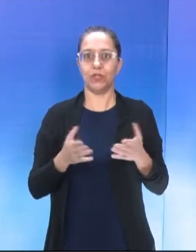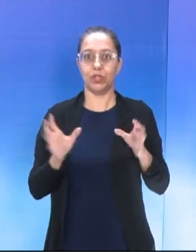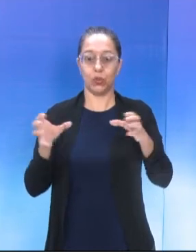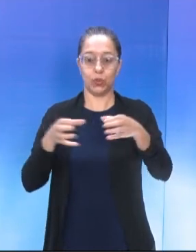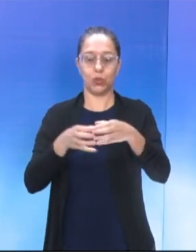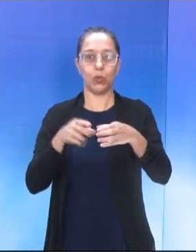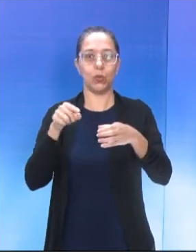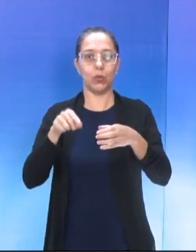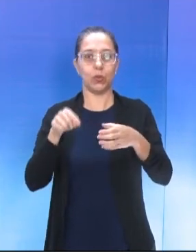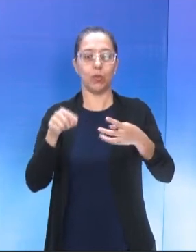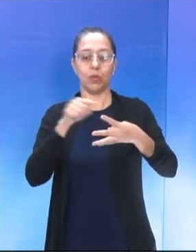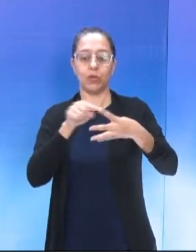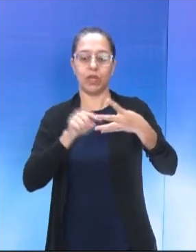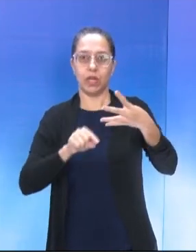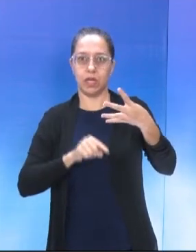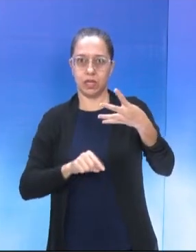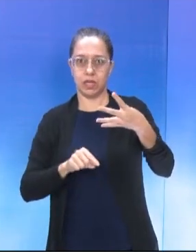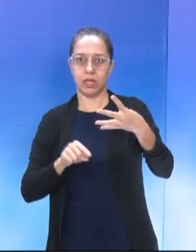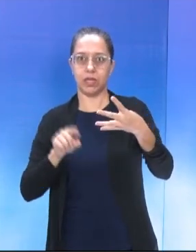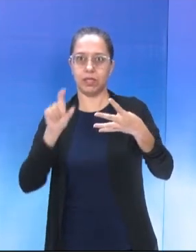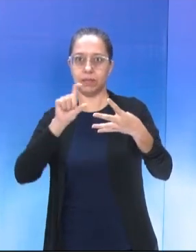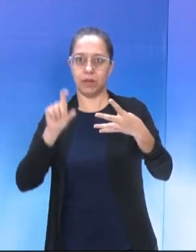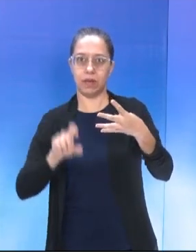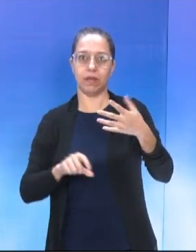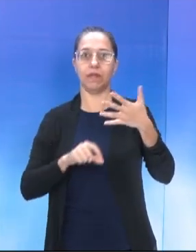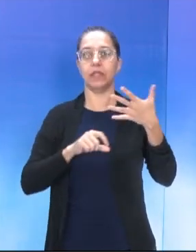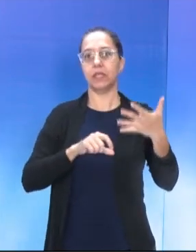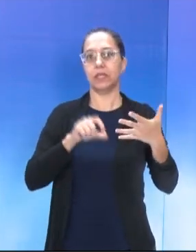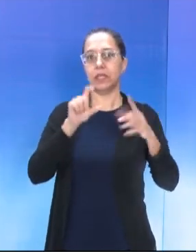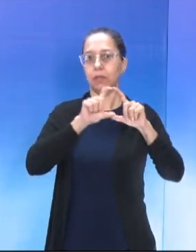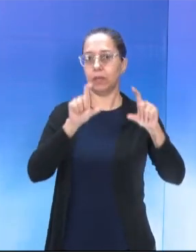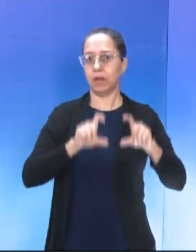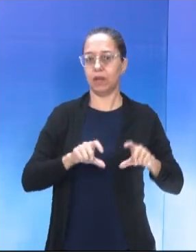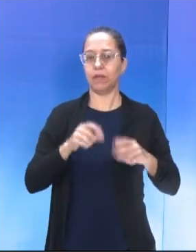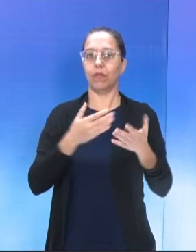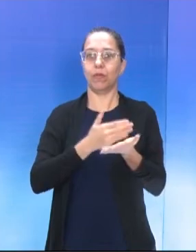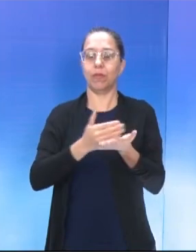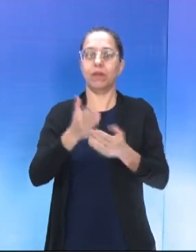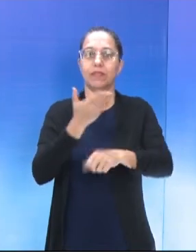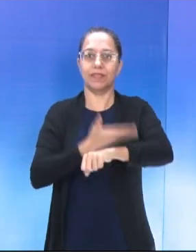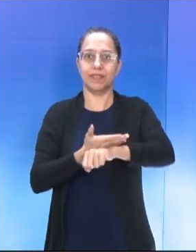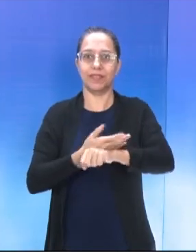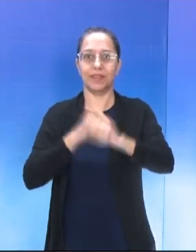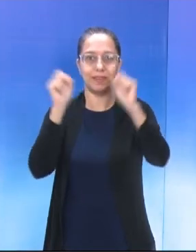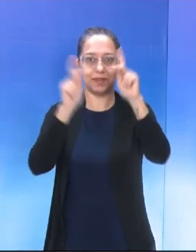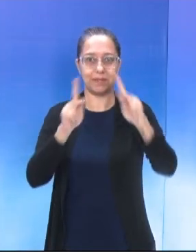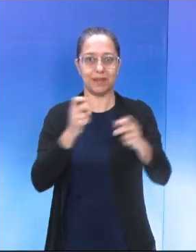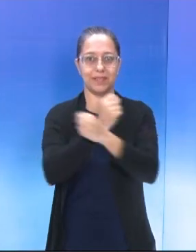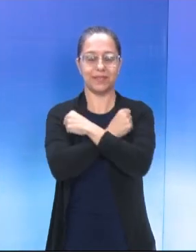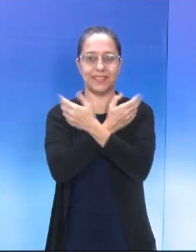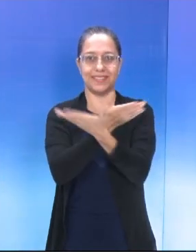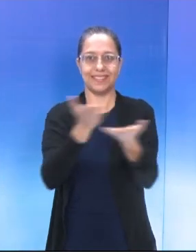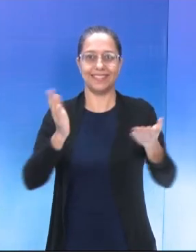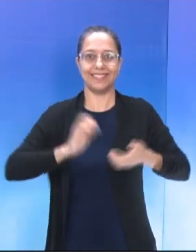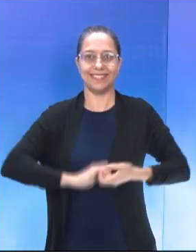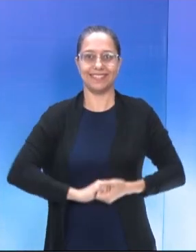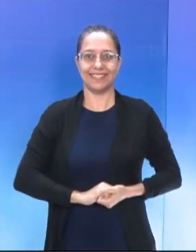escrever 3 parágrafos, da galera que vai escrever 5 parágrafos. Comece a treinar. Fica na paz. Abraço a todos.